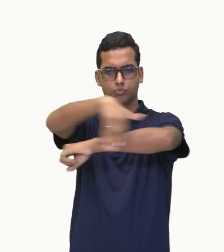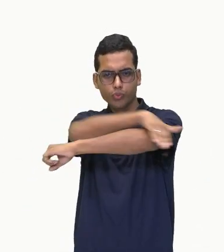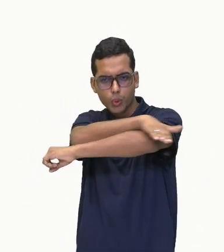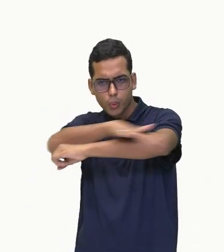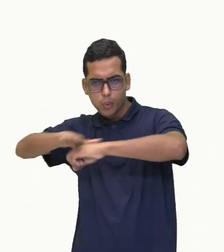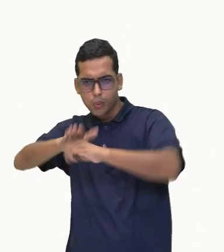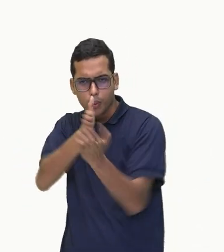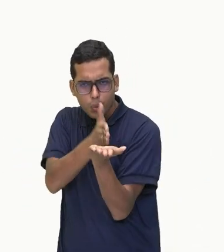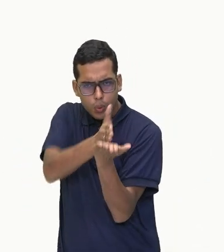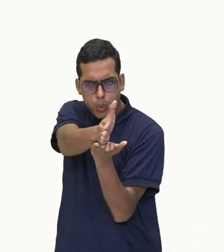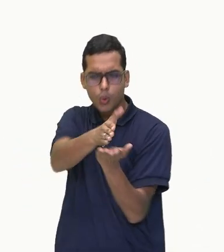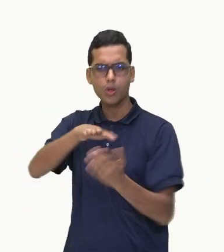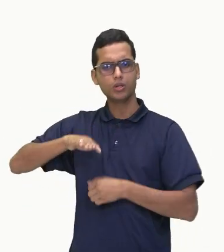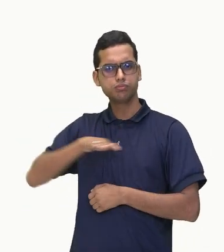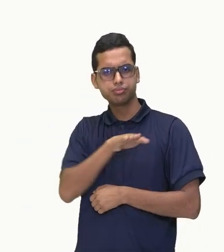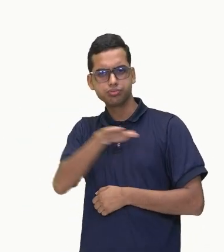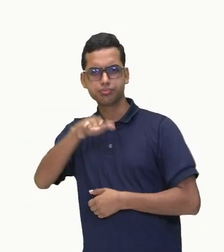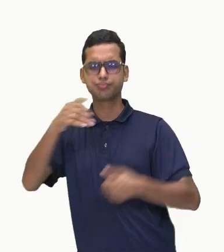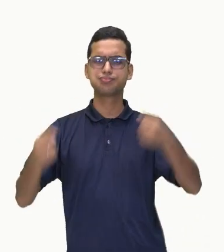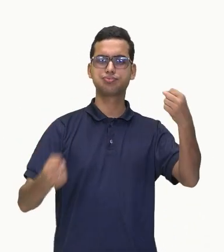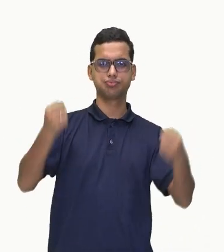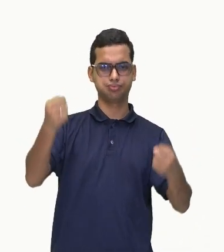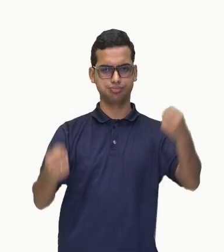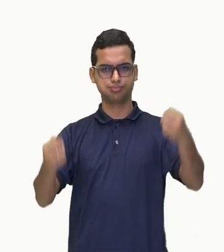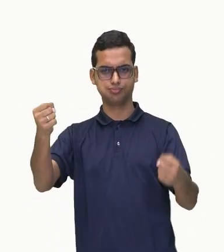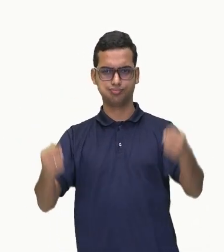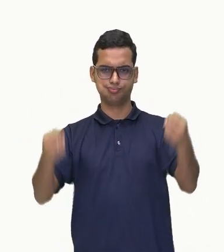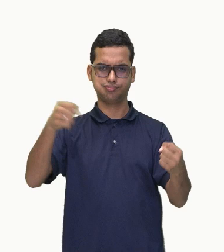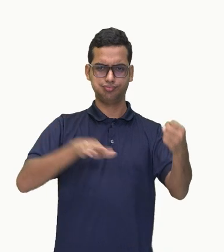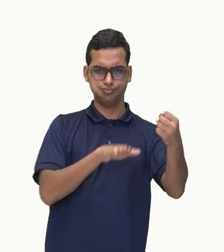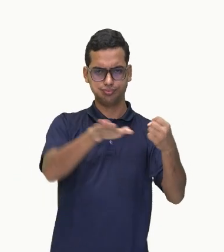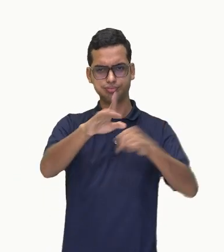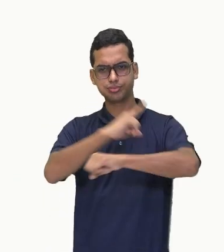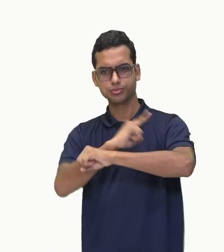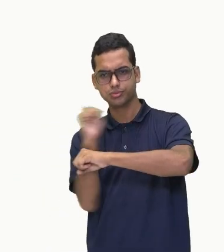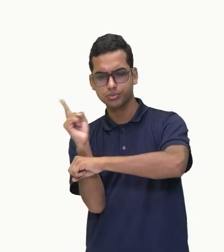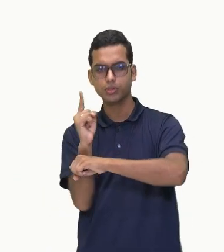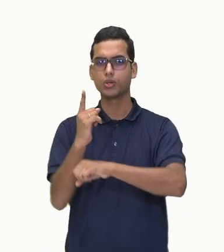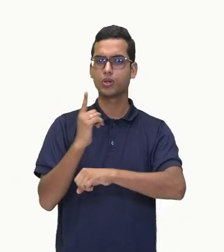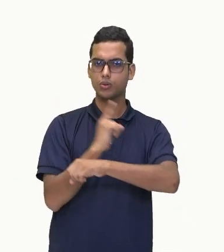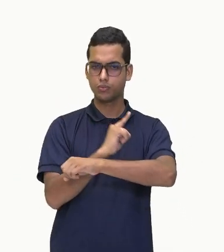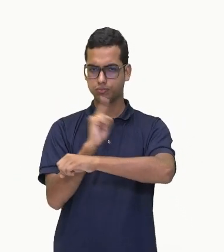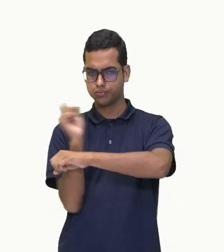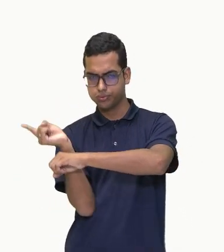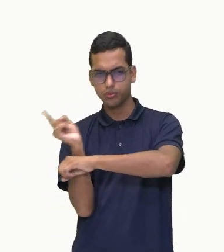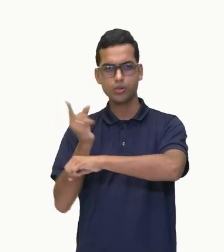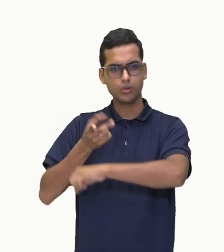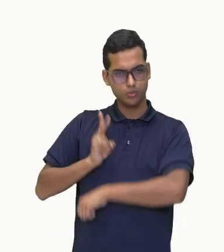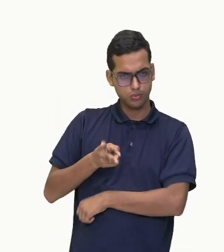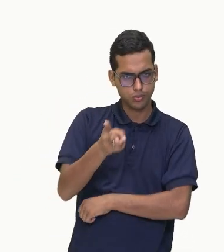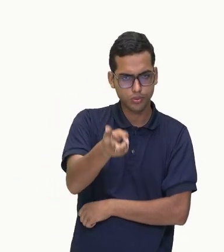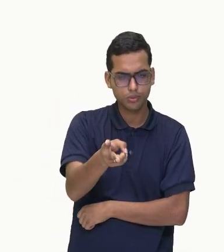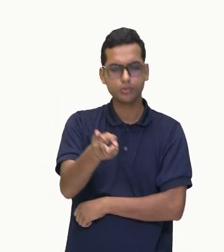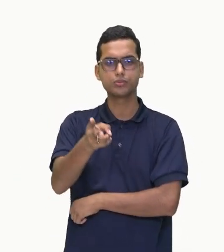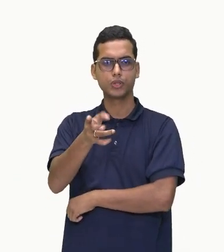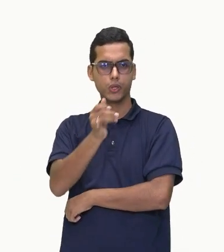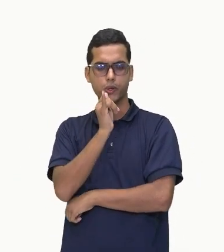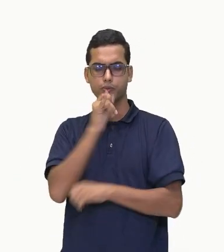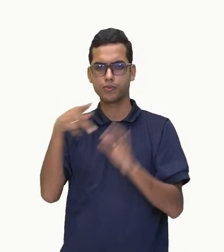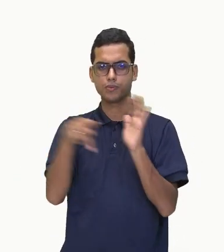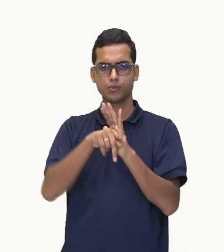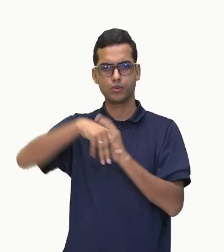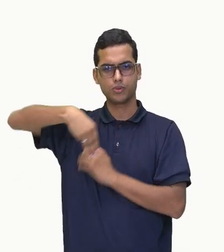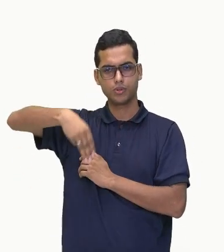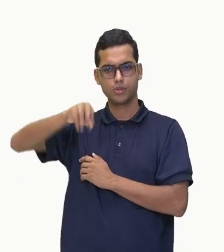uma velocidade, olha aqui, ó, velocidade constante, representa um exemplo típico do